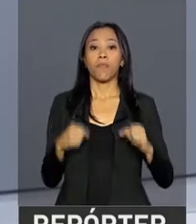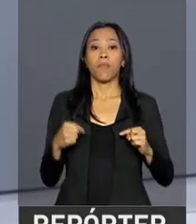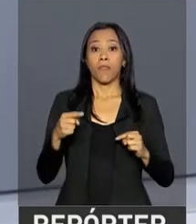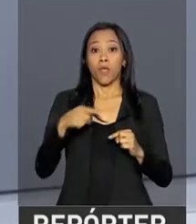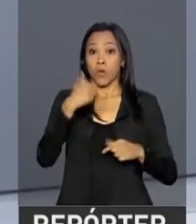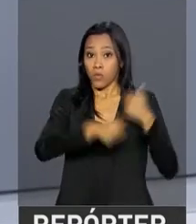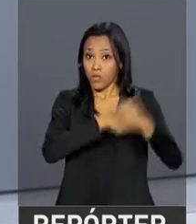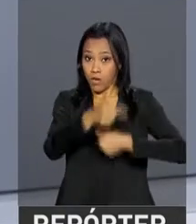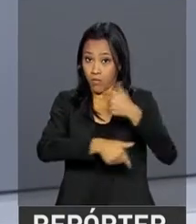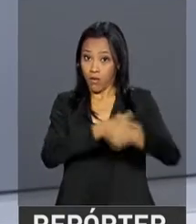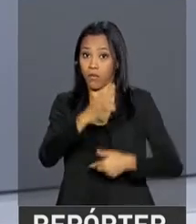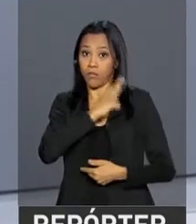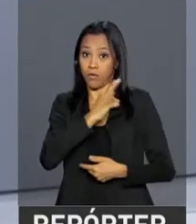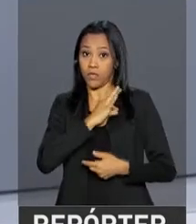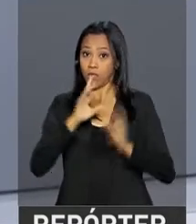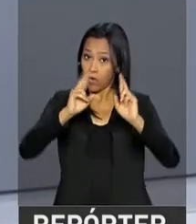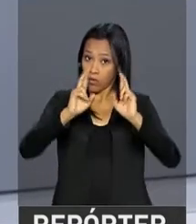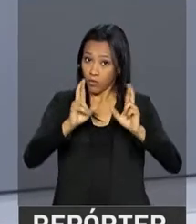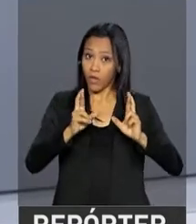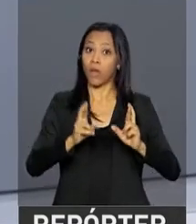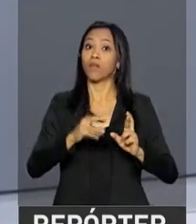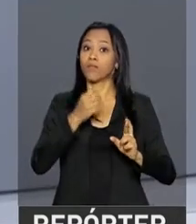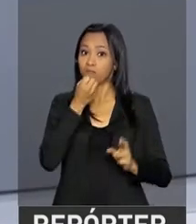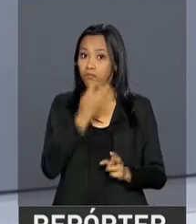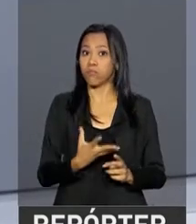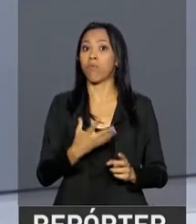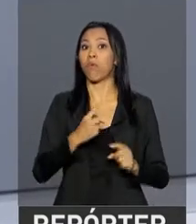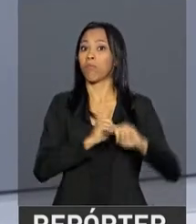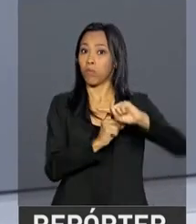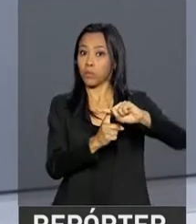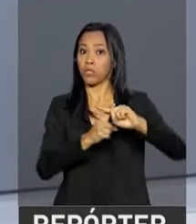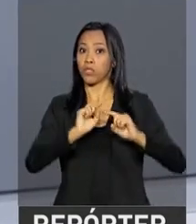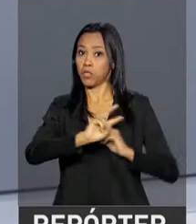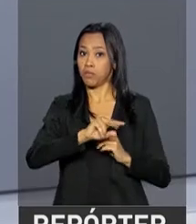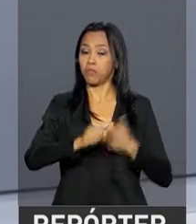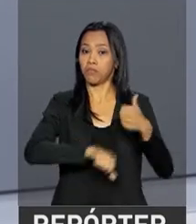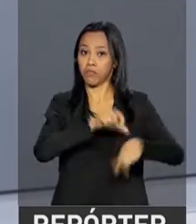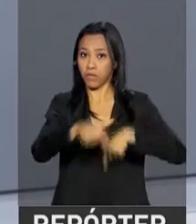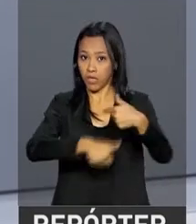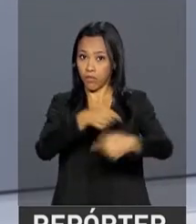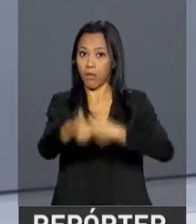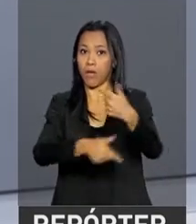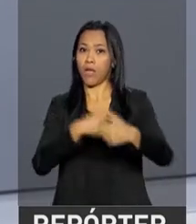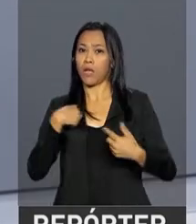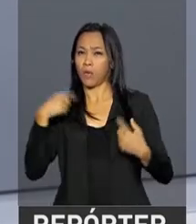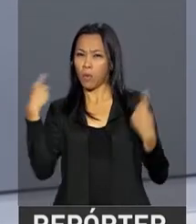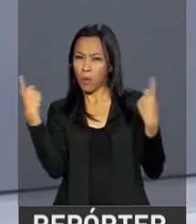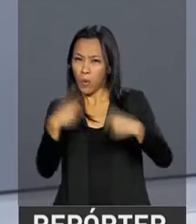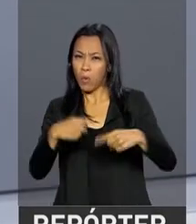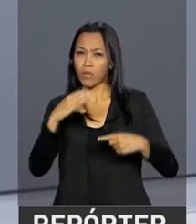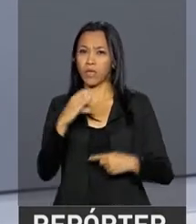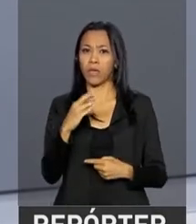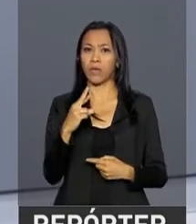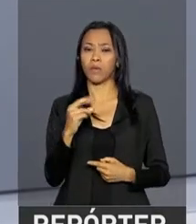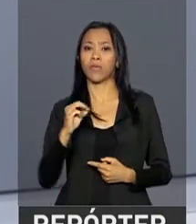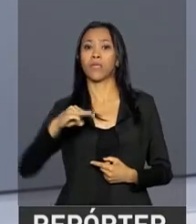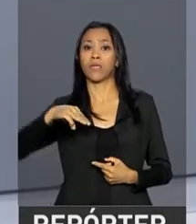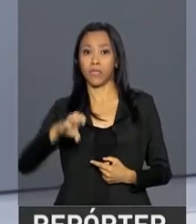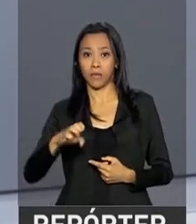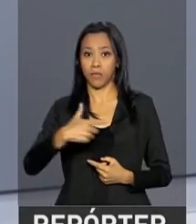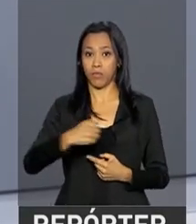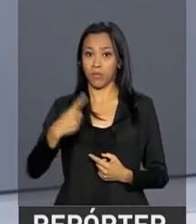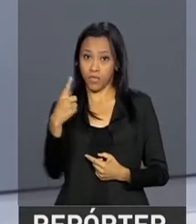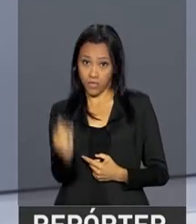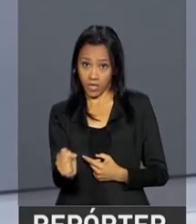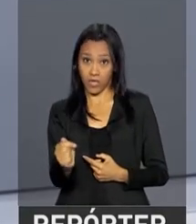policiais rodoviários federais também gerou resultados positivos no combate à criminalidade em 2017 o assessor